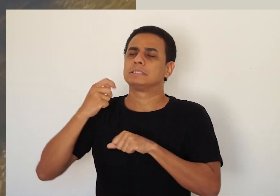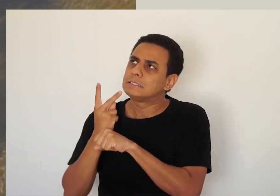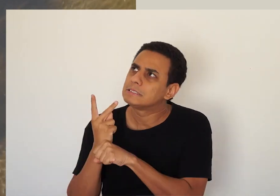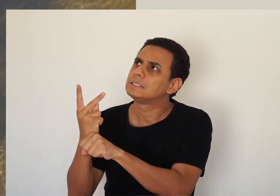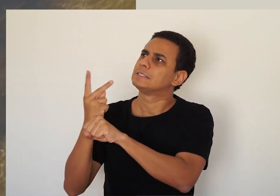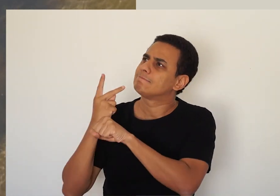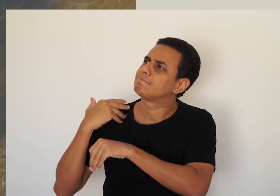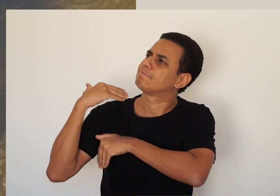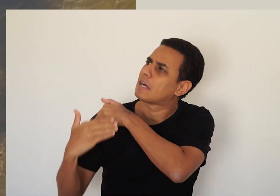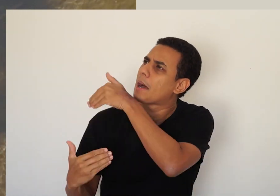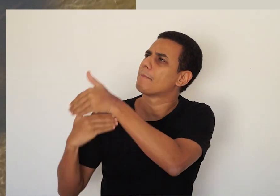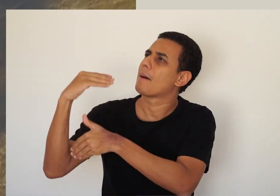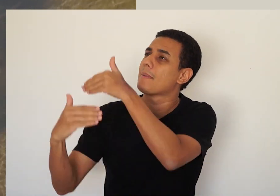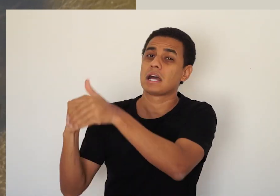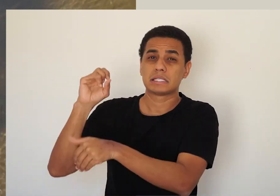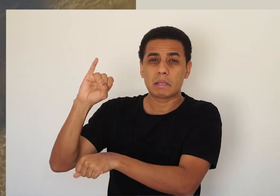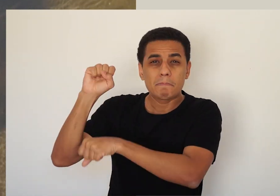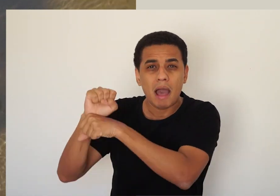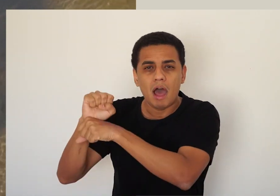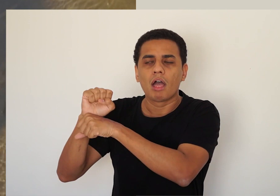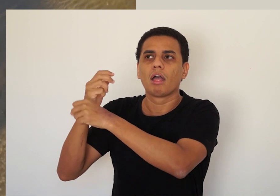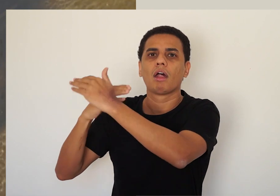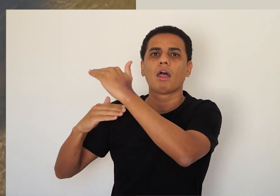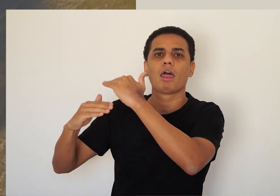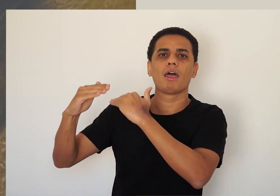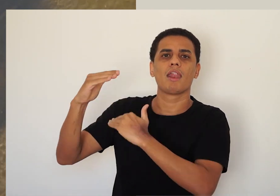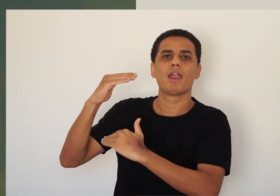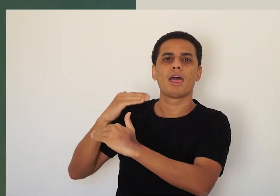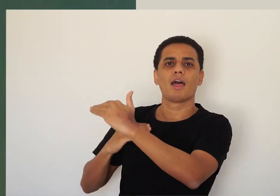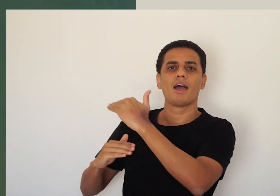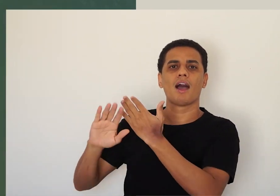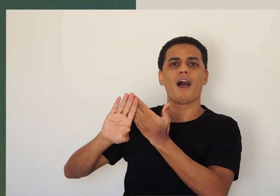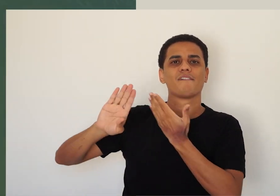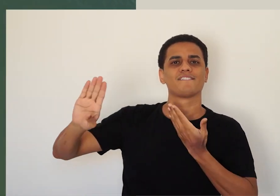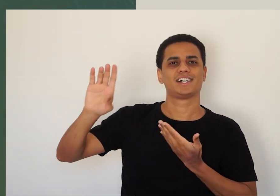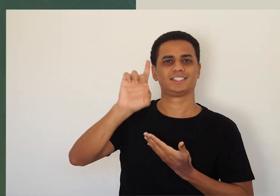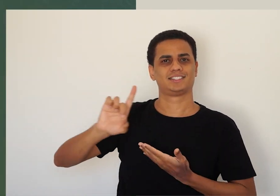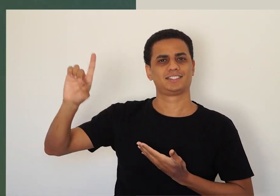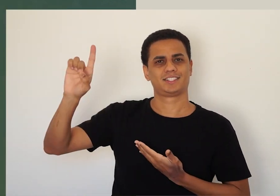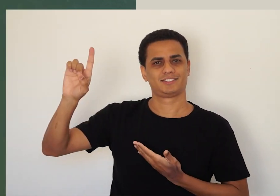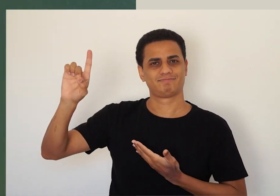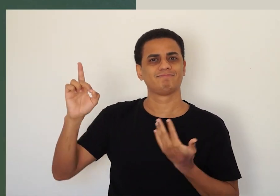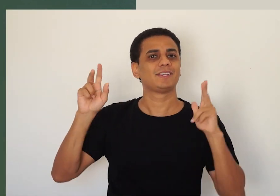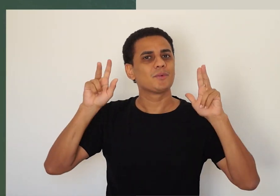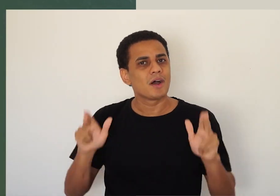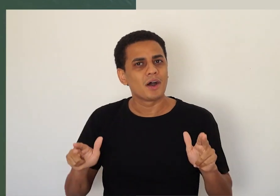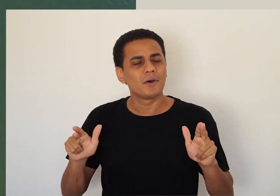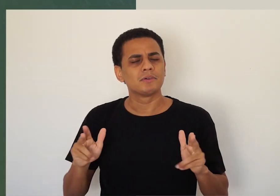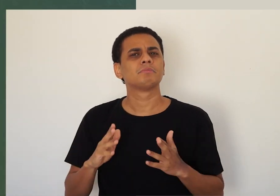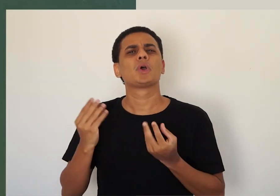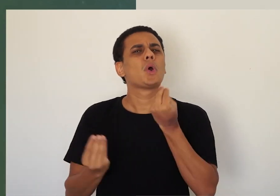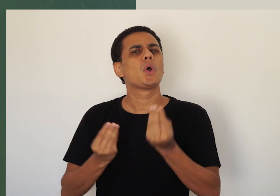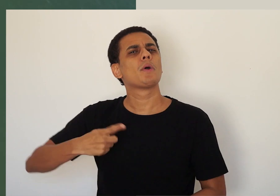que paremos de buscá-lo, como a canoa no vento contrário, começamos a nos afastar dele. Mas o que isso tem a ver com lidar